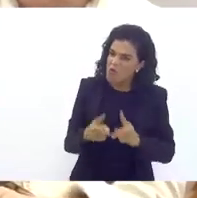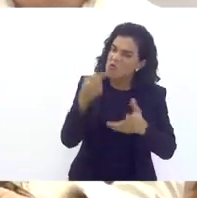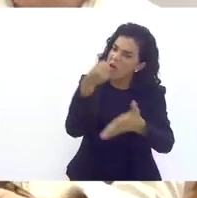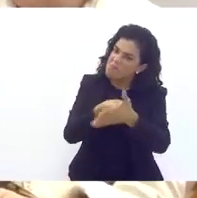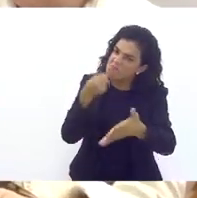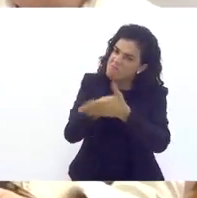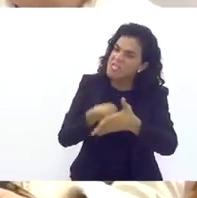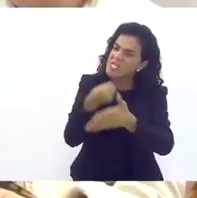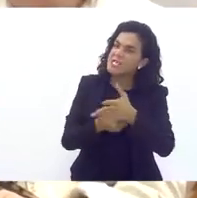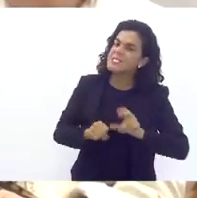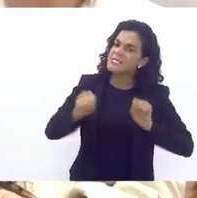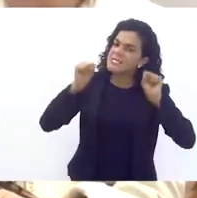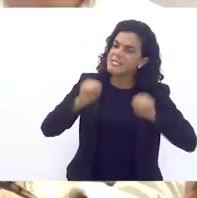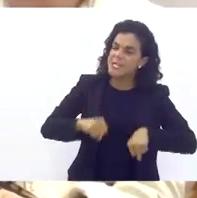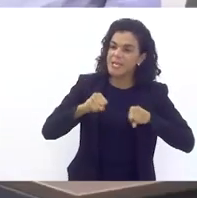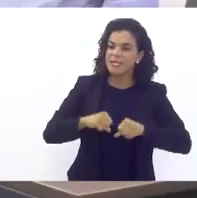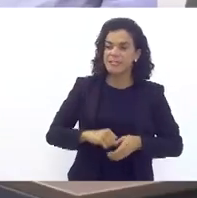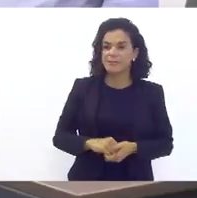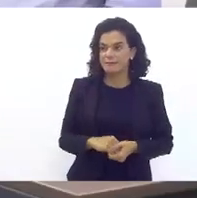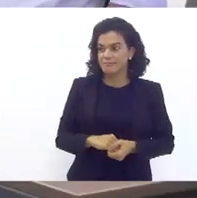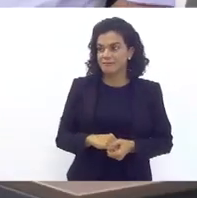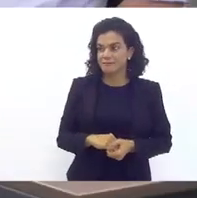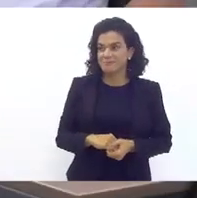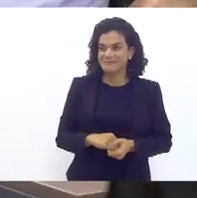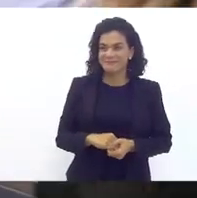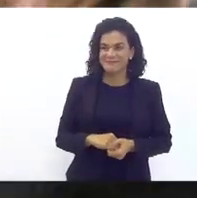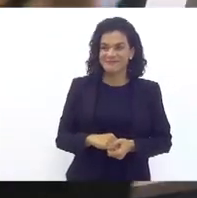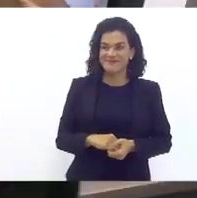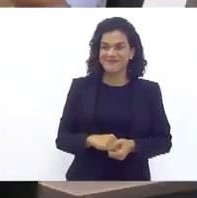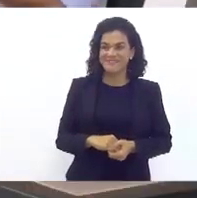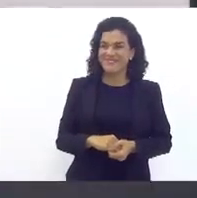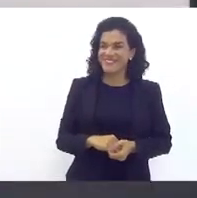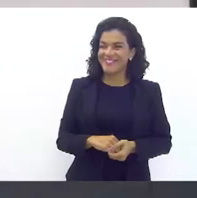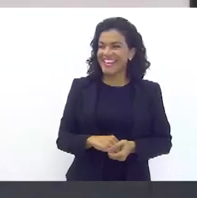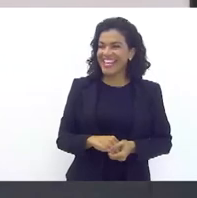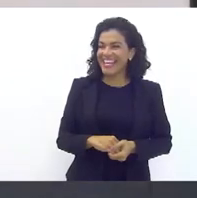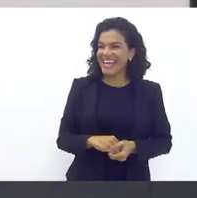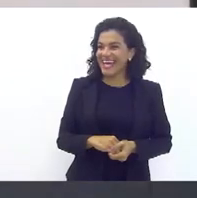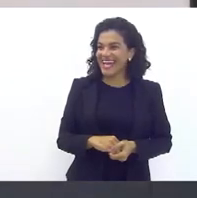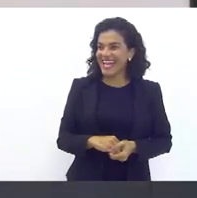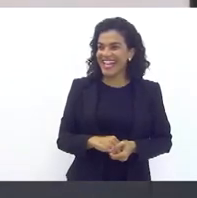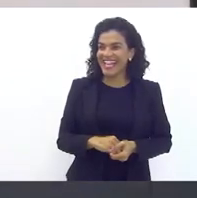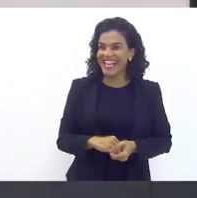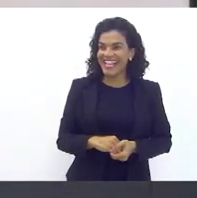sim. Obrigada, sim. O que a gente quer é reconhecimento.